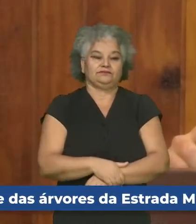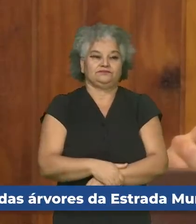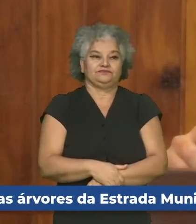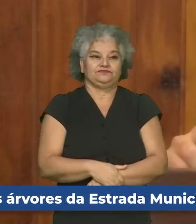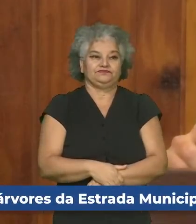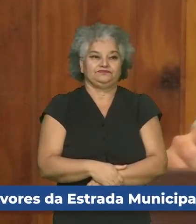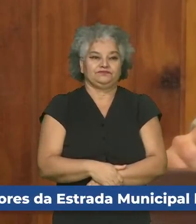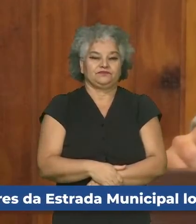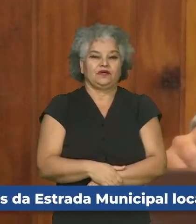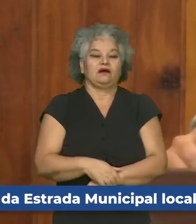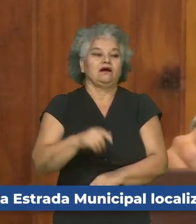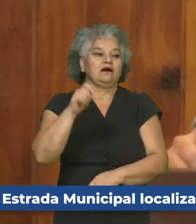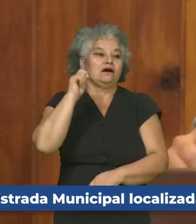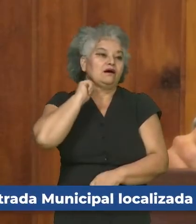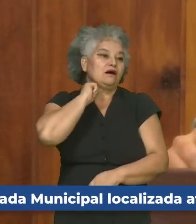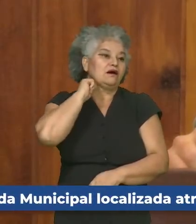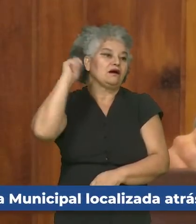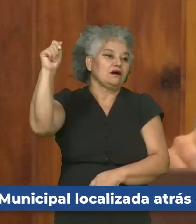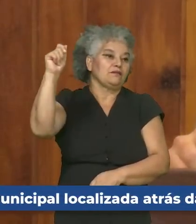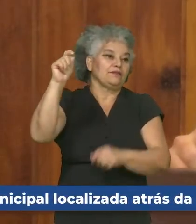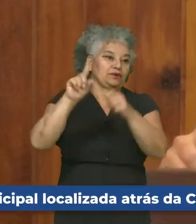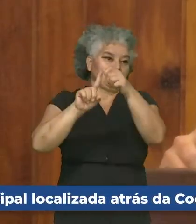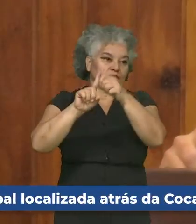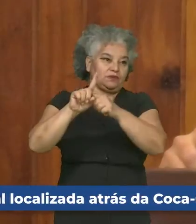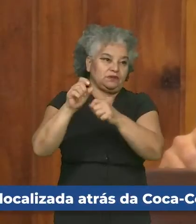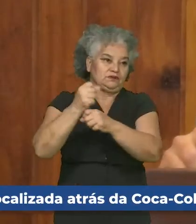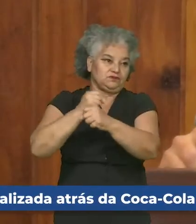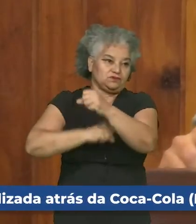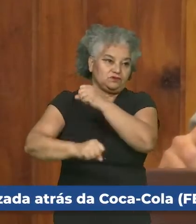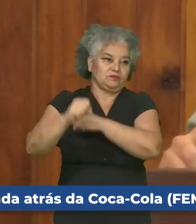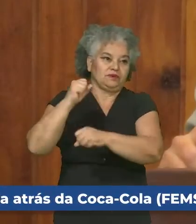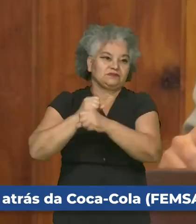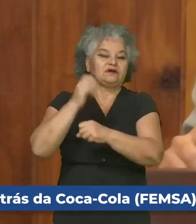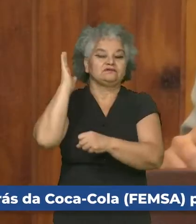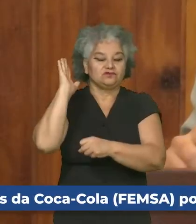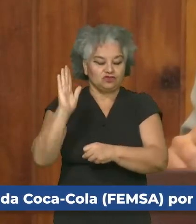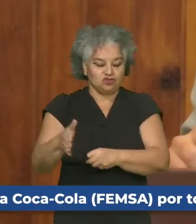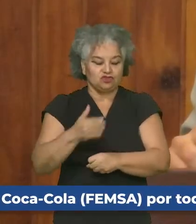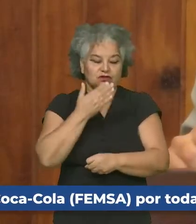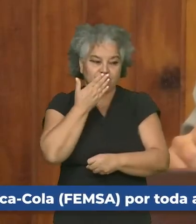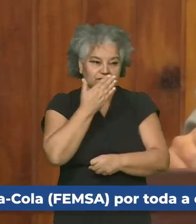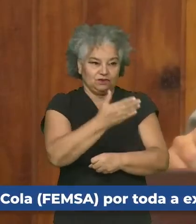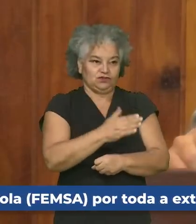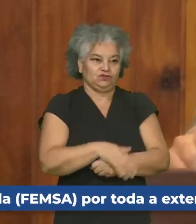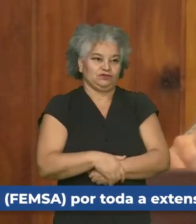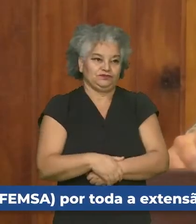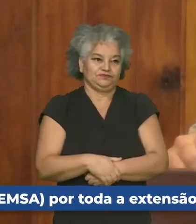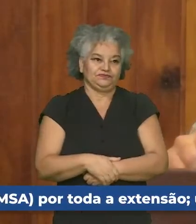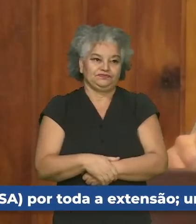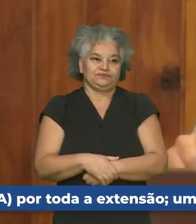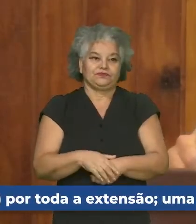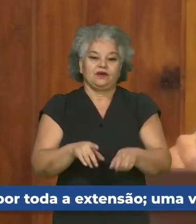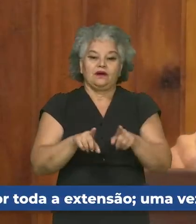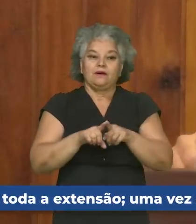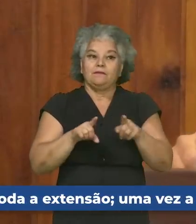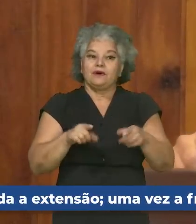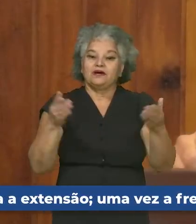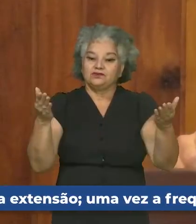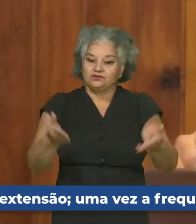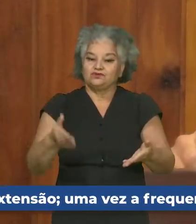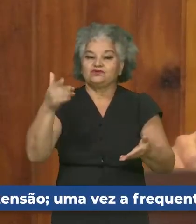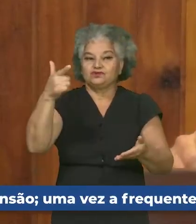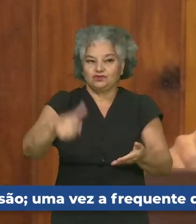Em abril do ano passado, já havia solicitado, vereador, esse pedido, mas hoje, de forma reiterada, venho